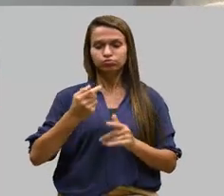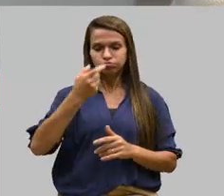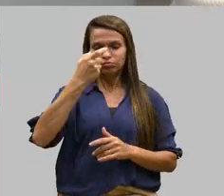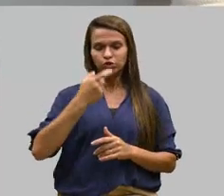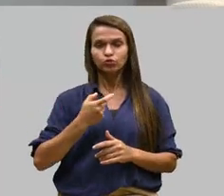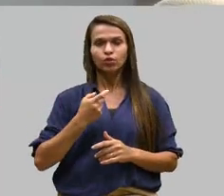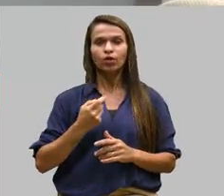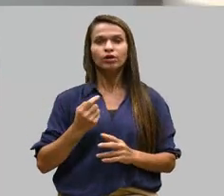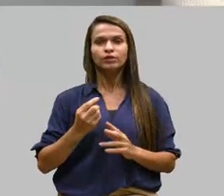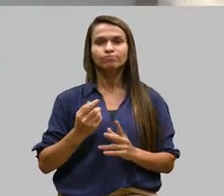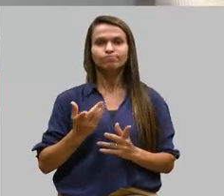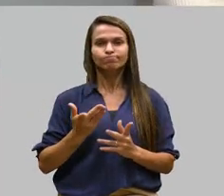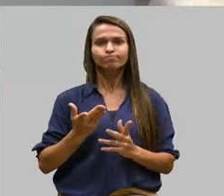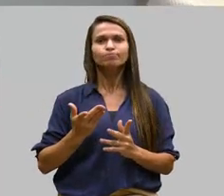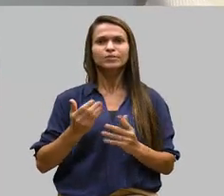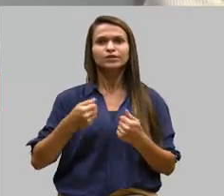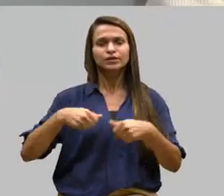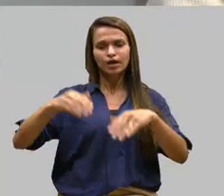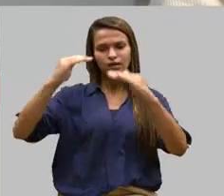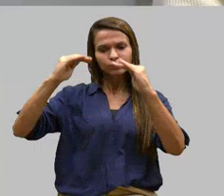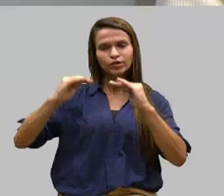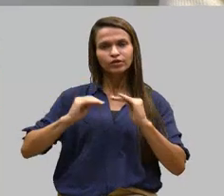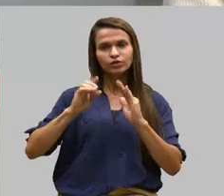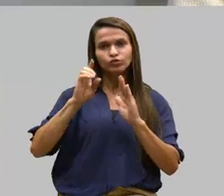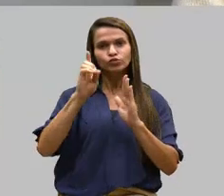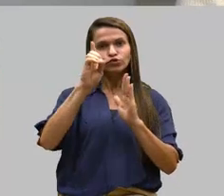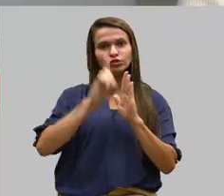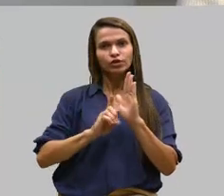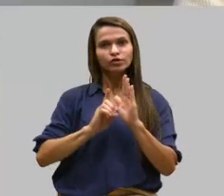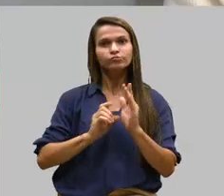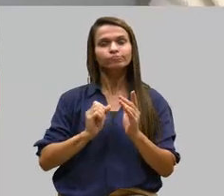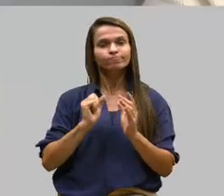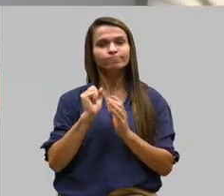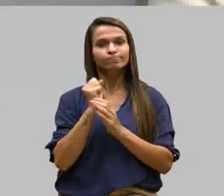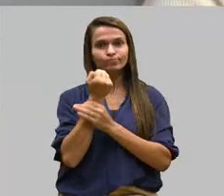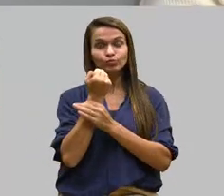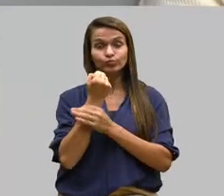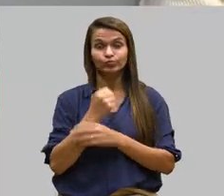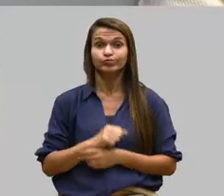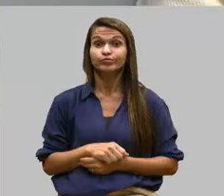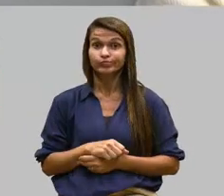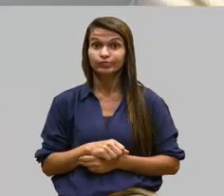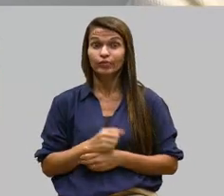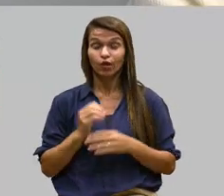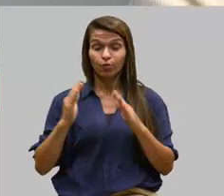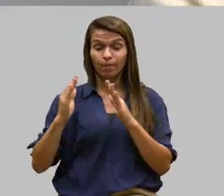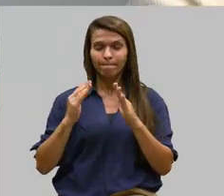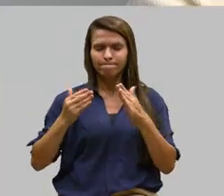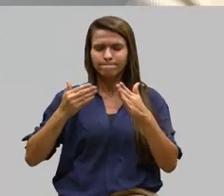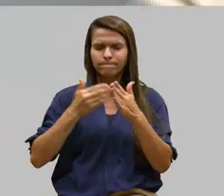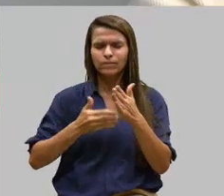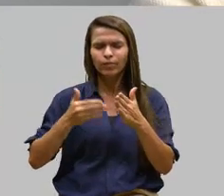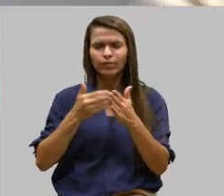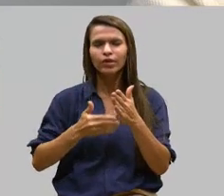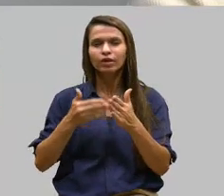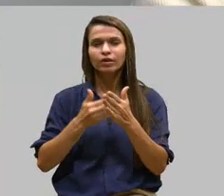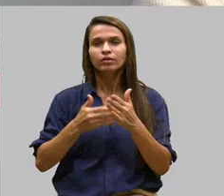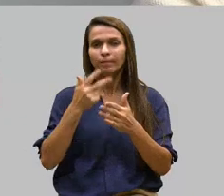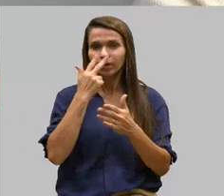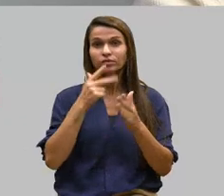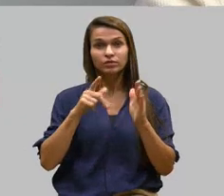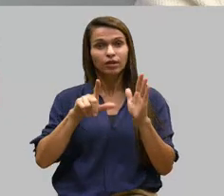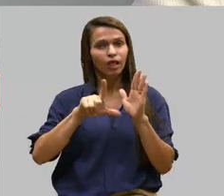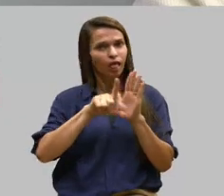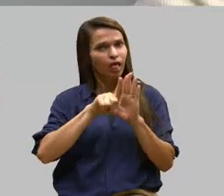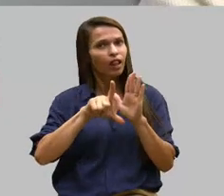respeitadas e ter os seus direitos garantidos e nós estamos vivendo um momento em que Essas barreiras ainda embora existam leis